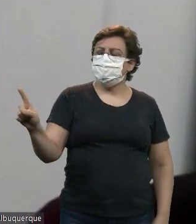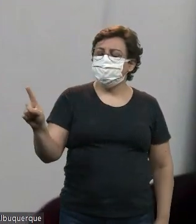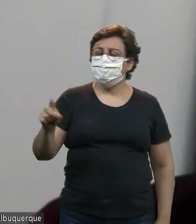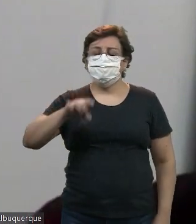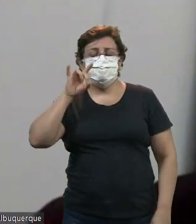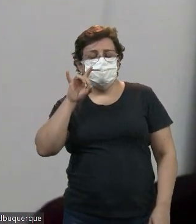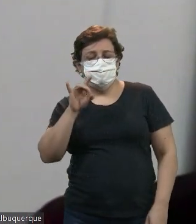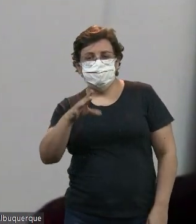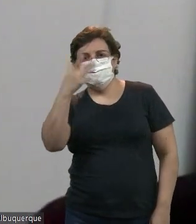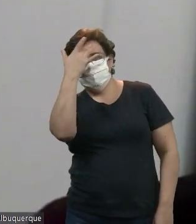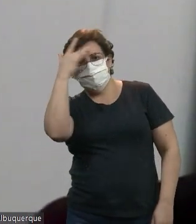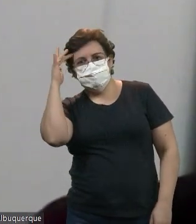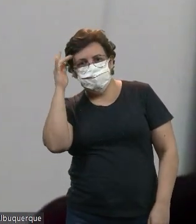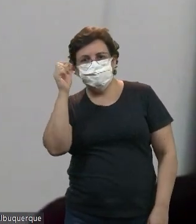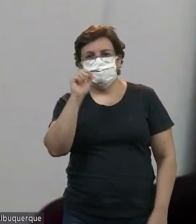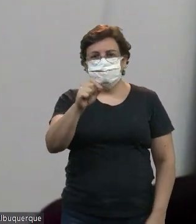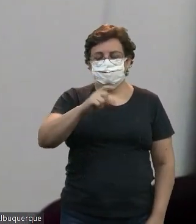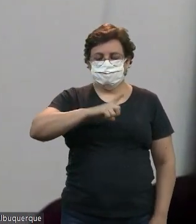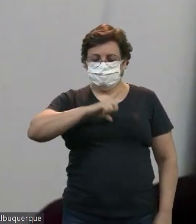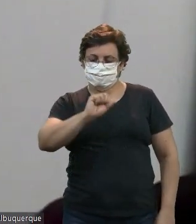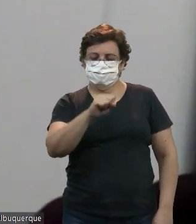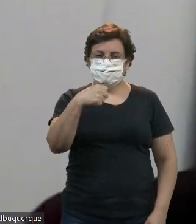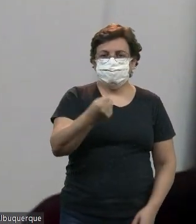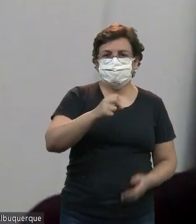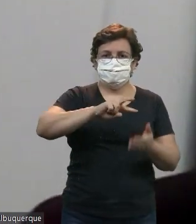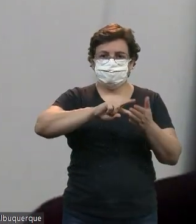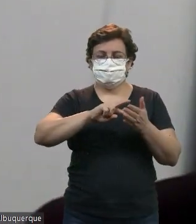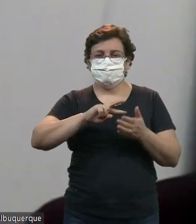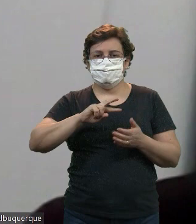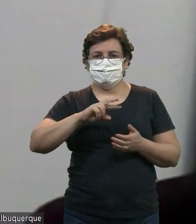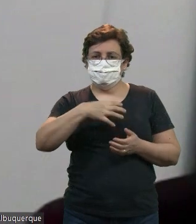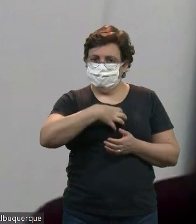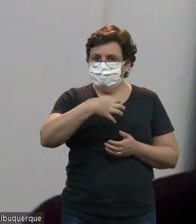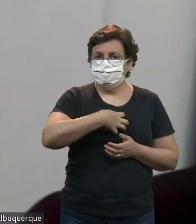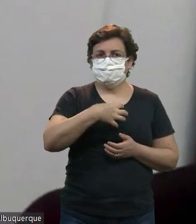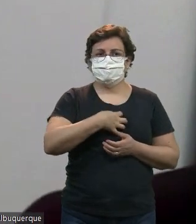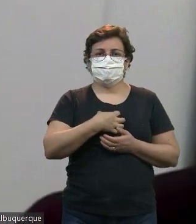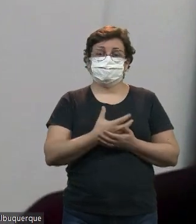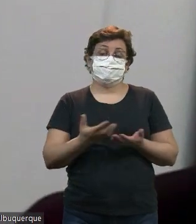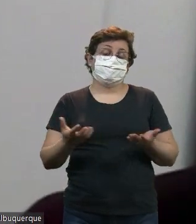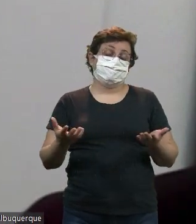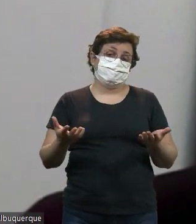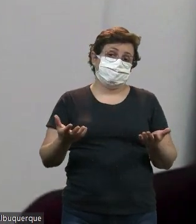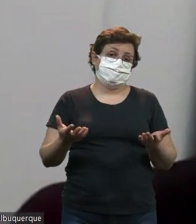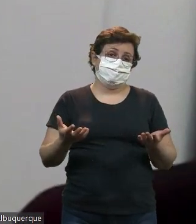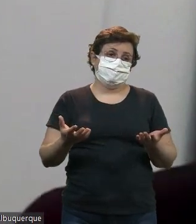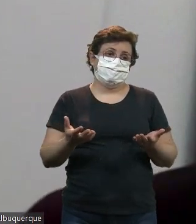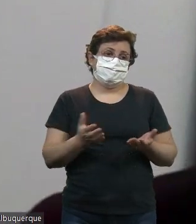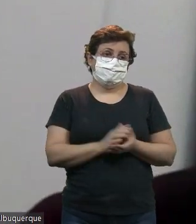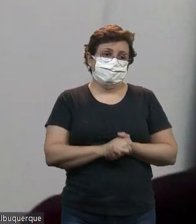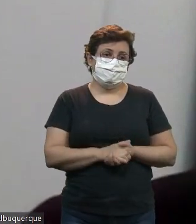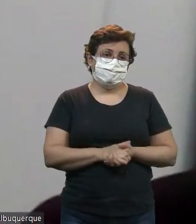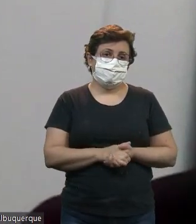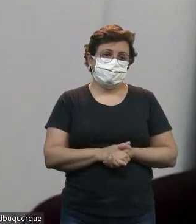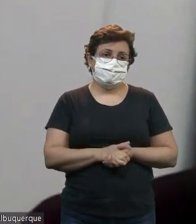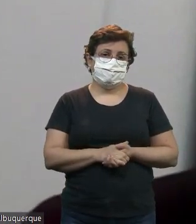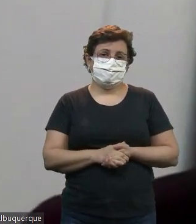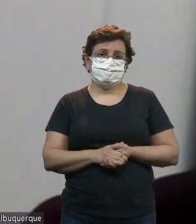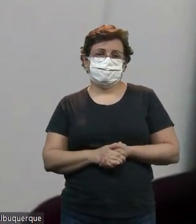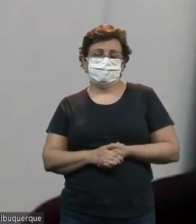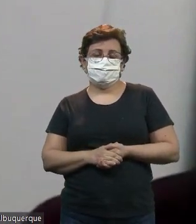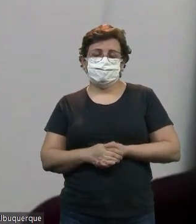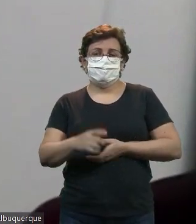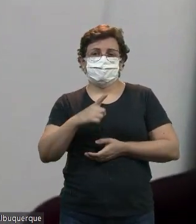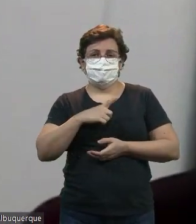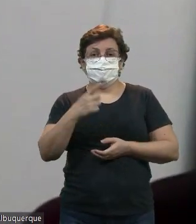estar testando somente aqueles que se apresentaram lá na unidade com o problema. Existe recurso até